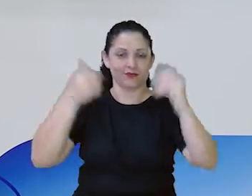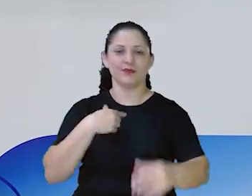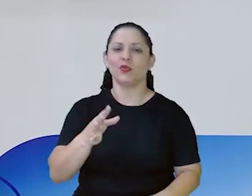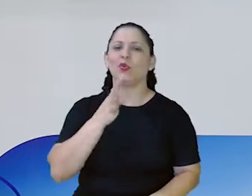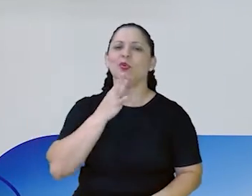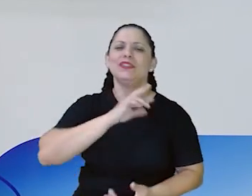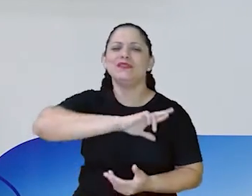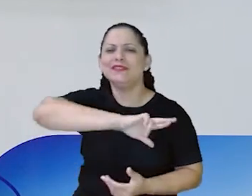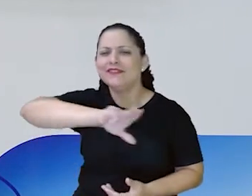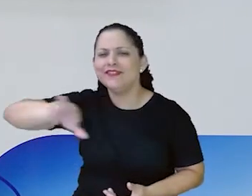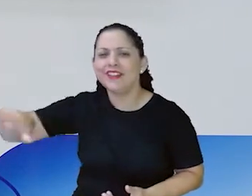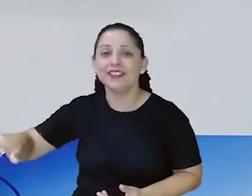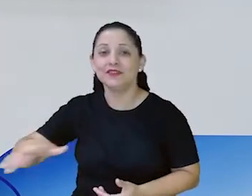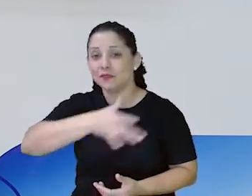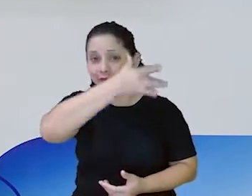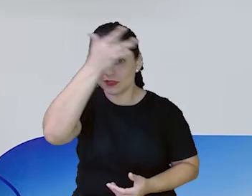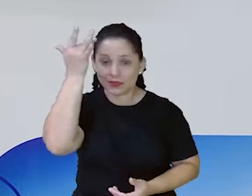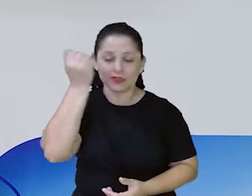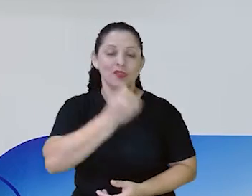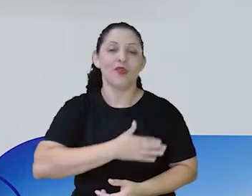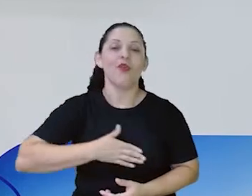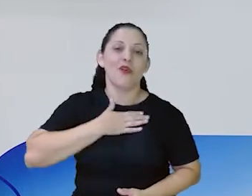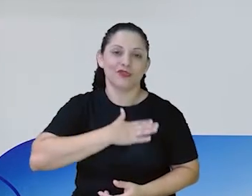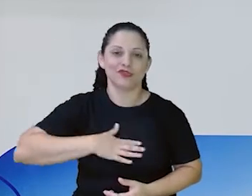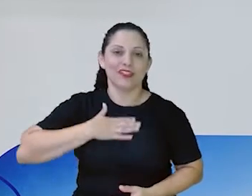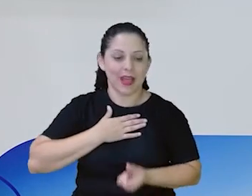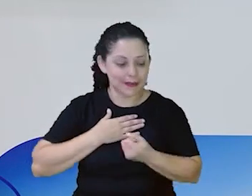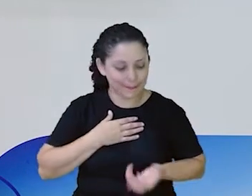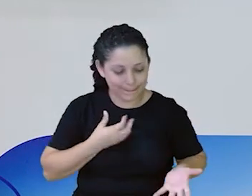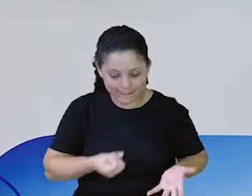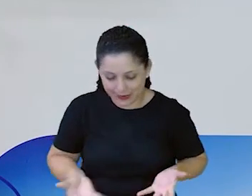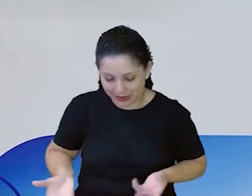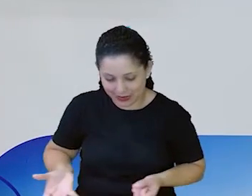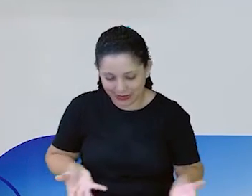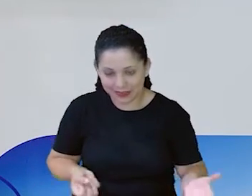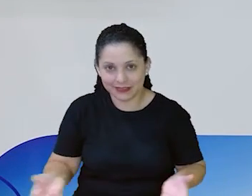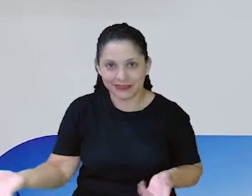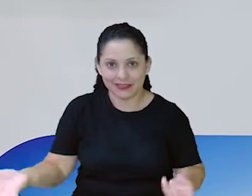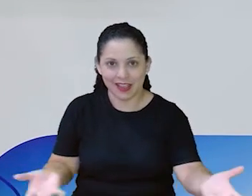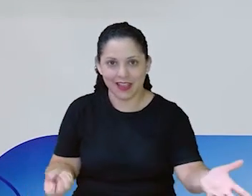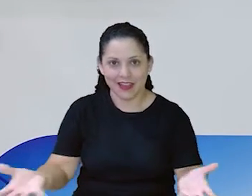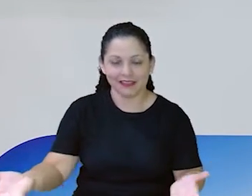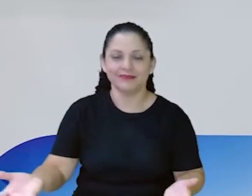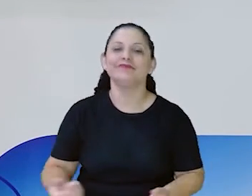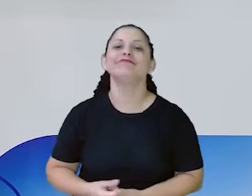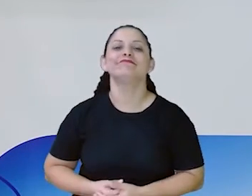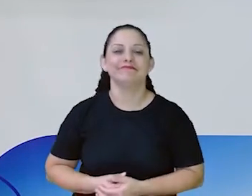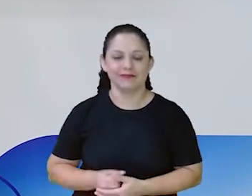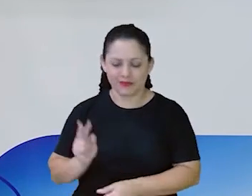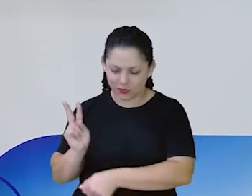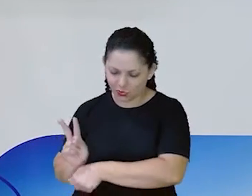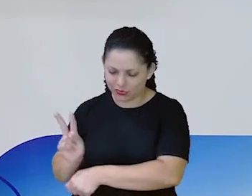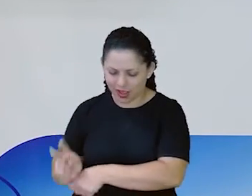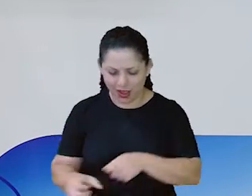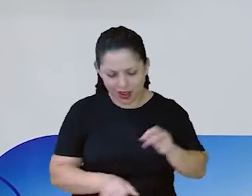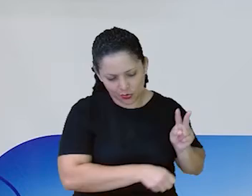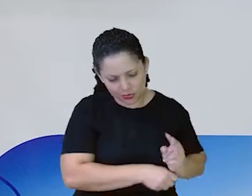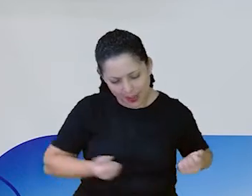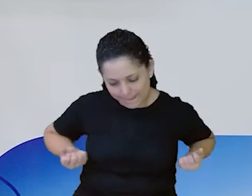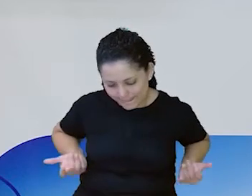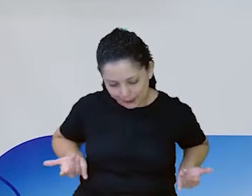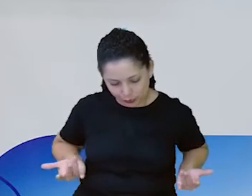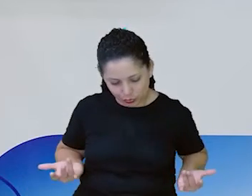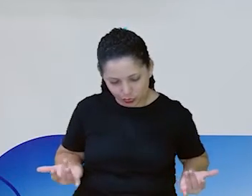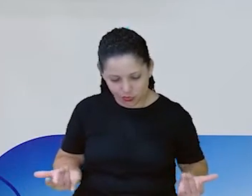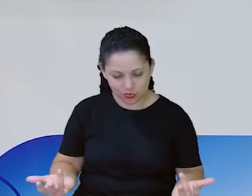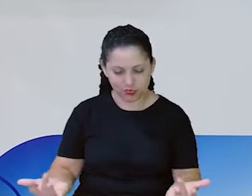que as famílias gostam de plantar. Isso é um hábito legal, muito legal. Cultivar plantas, né? Das diversas aí, variadas. Isso é um